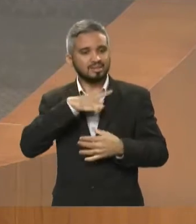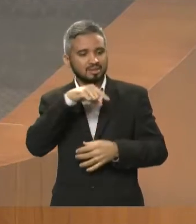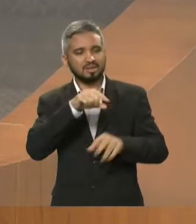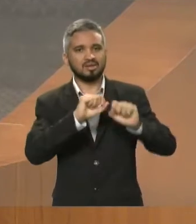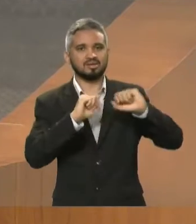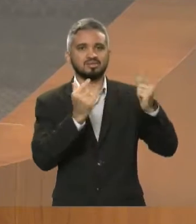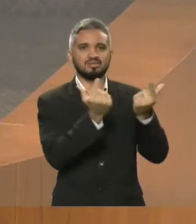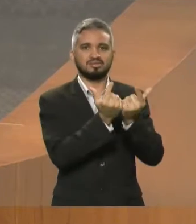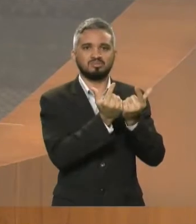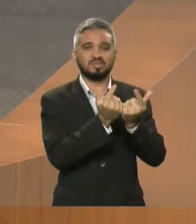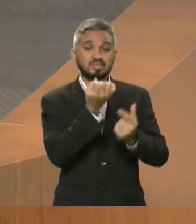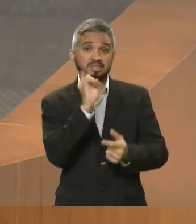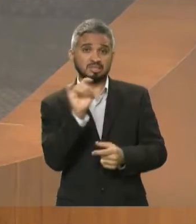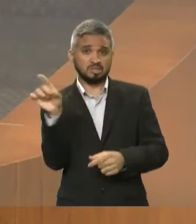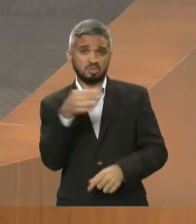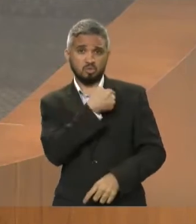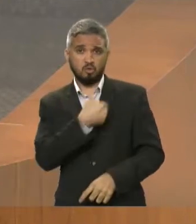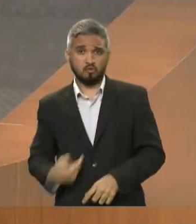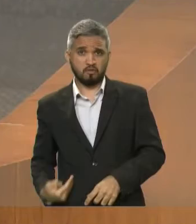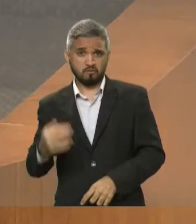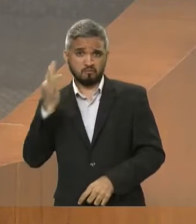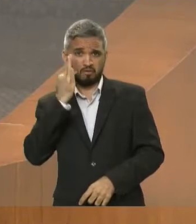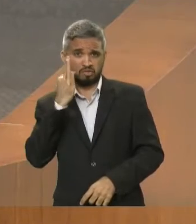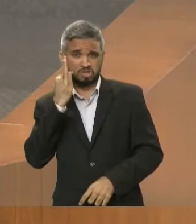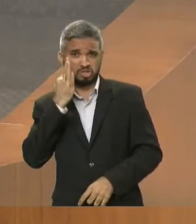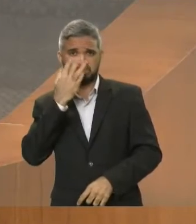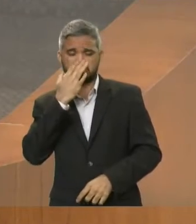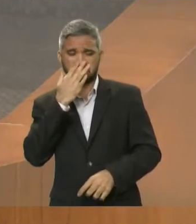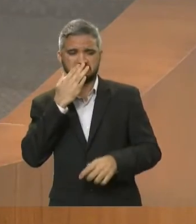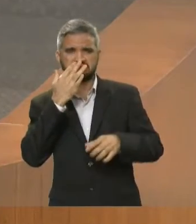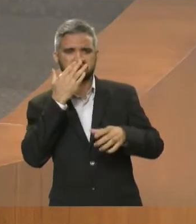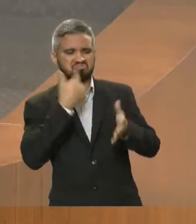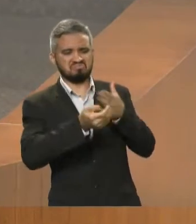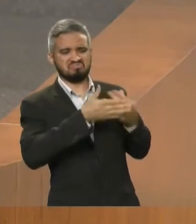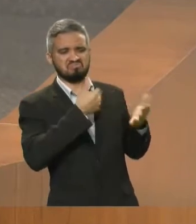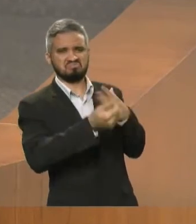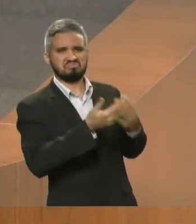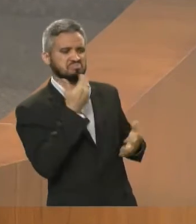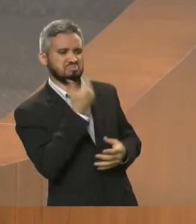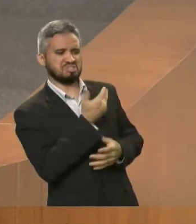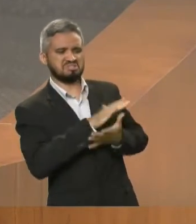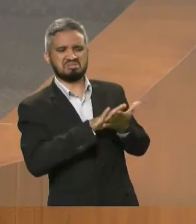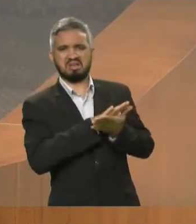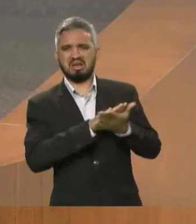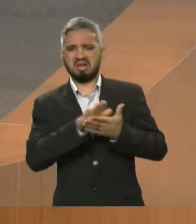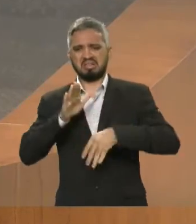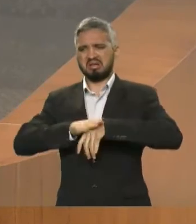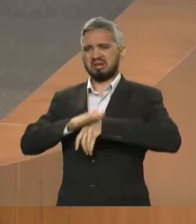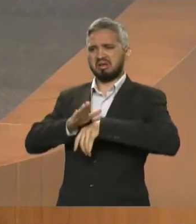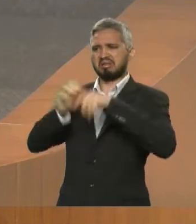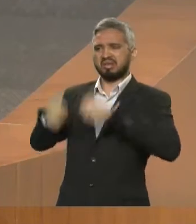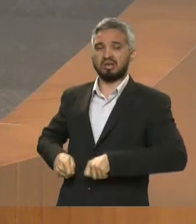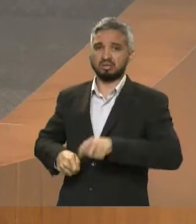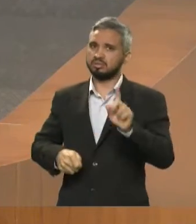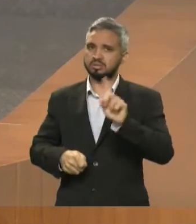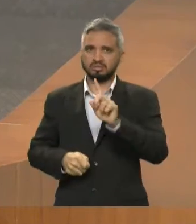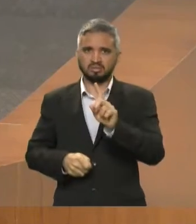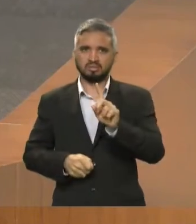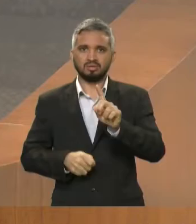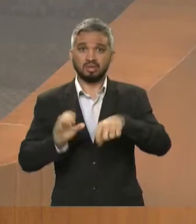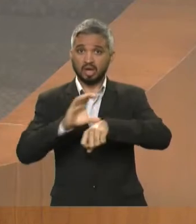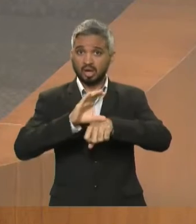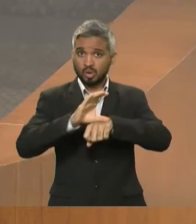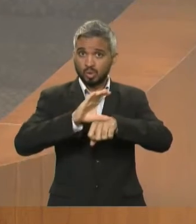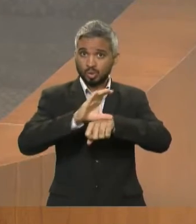fazer sem pedir autorização a ninguém. Então ele precisa pedir autorização ao Poder Legislativo. Não sou eu que estou dizendo, nem estou inventando